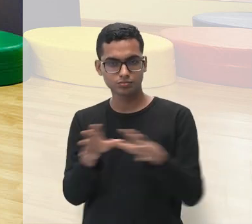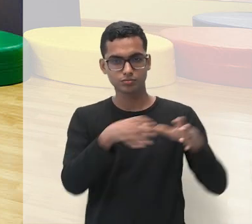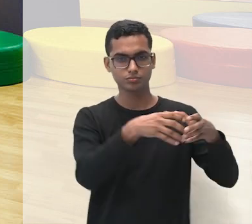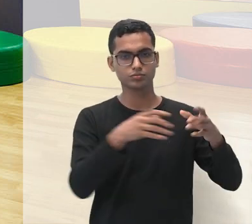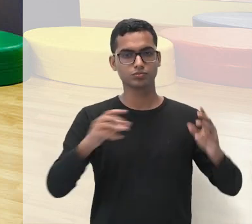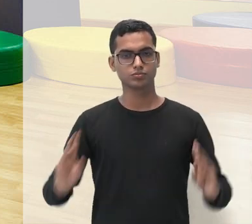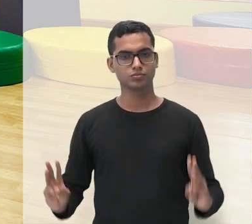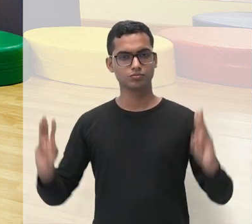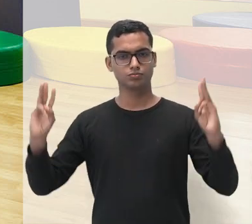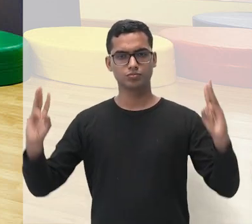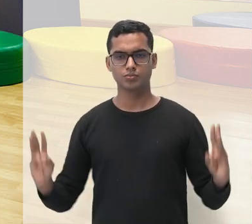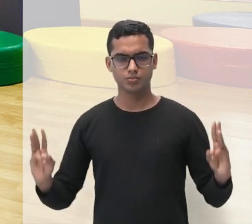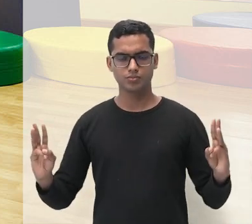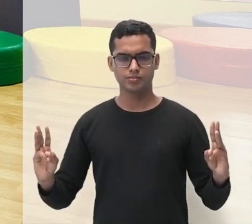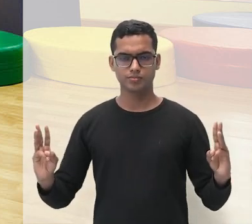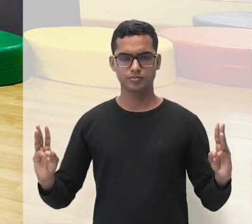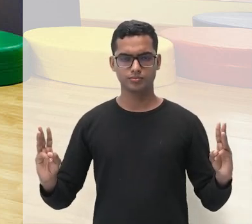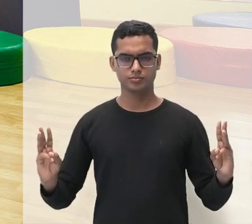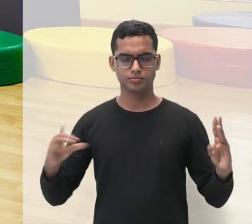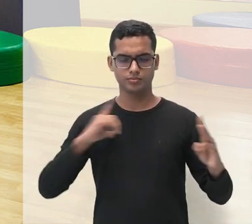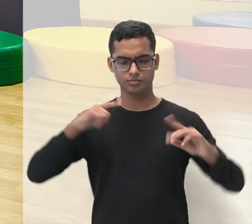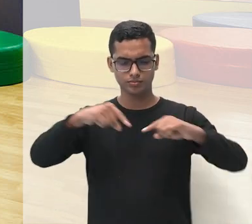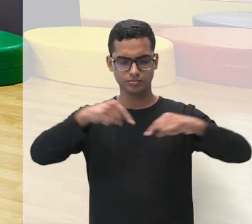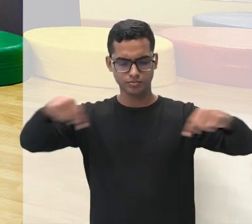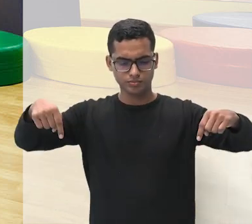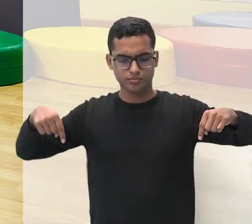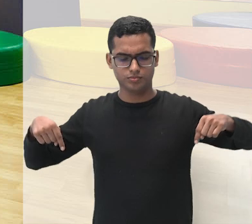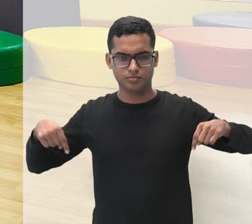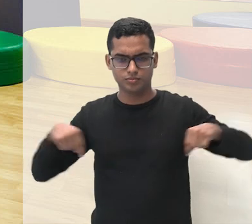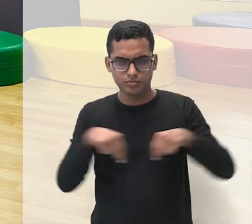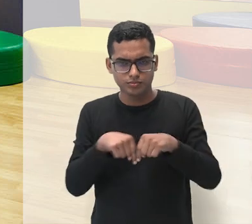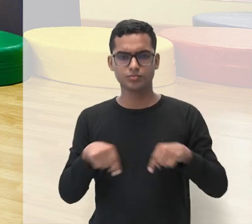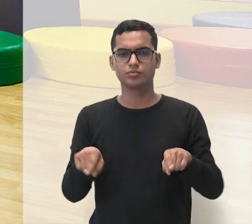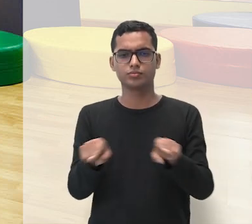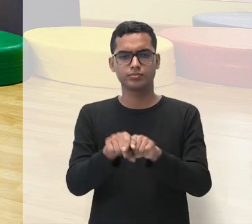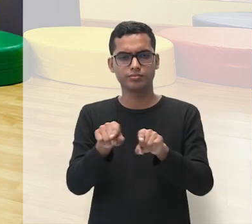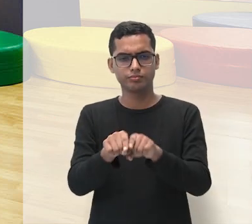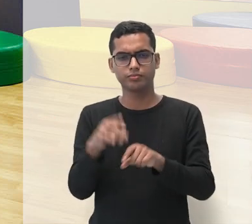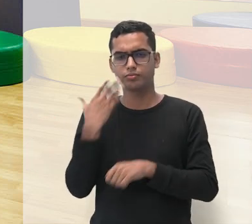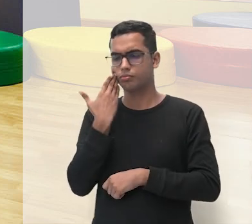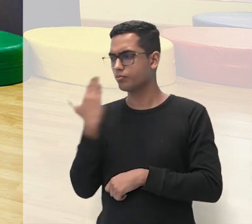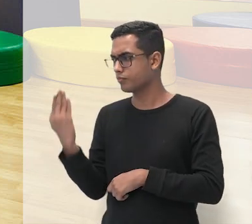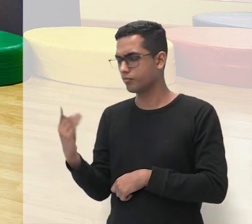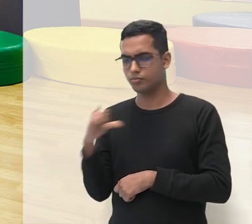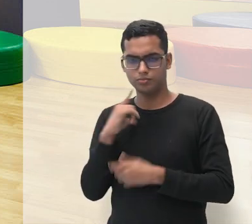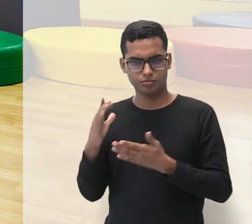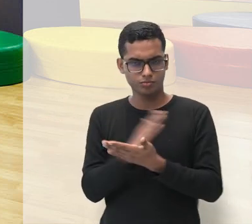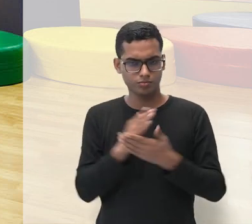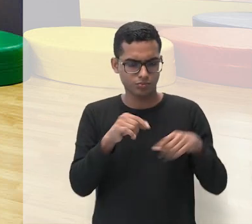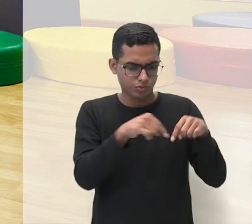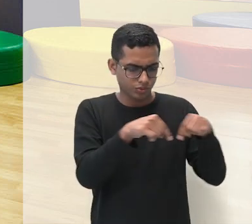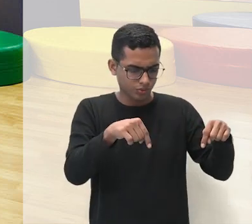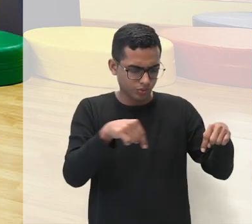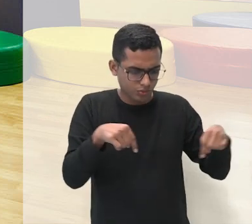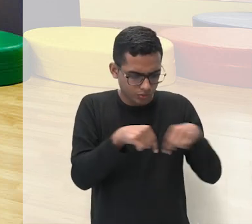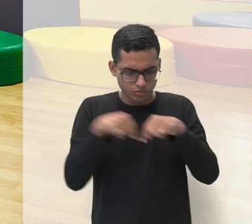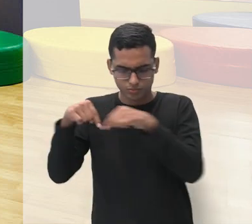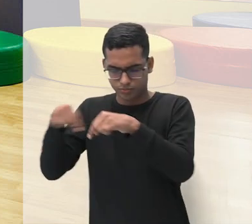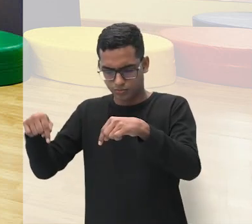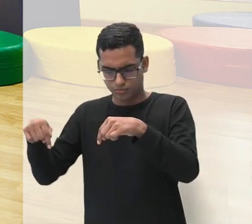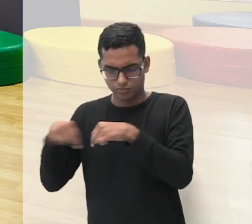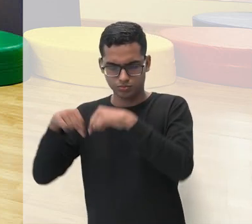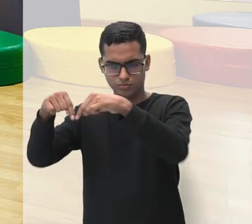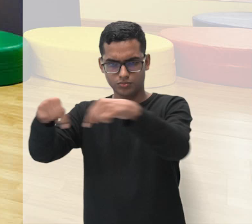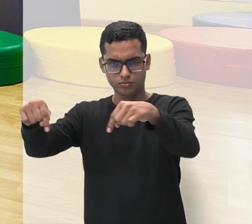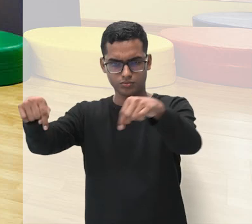que estão divididas. Ao centro nós temos um quadrado com algumas marcações, não é mesmo? Nós